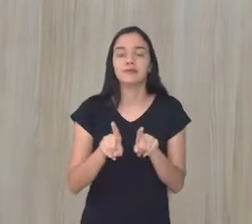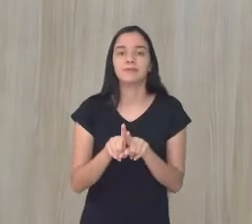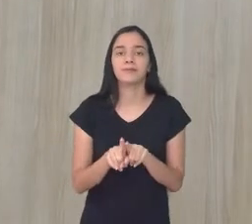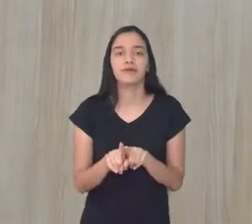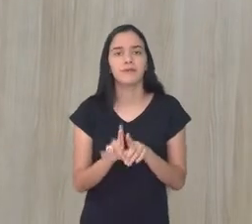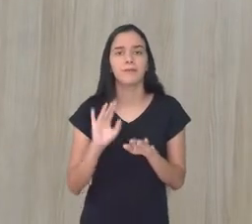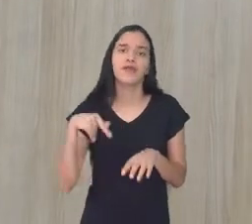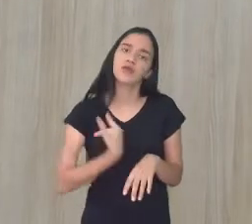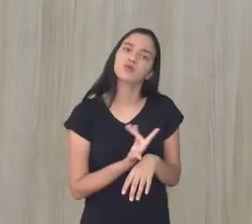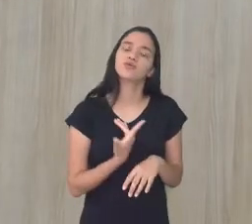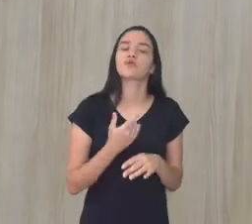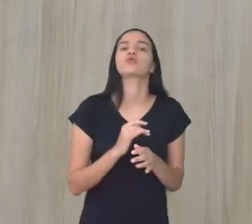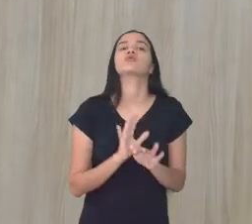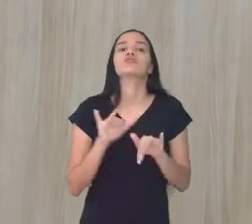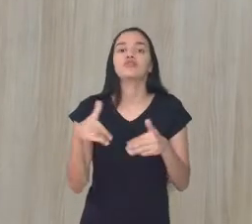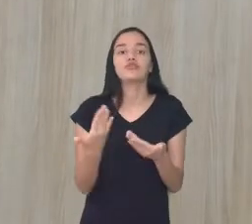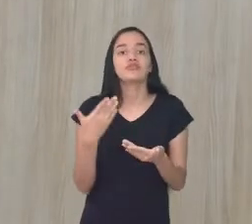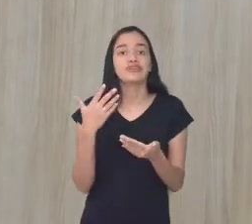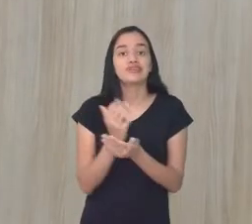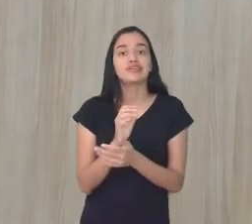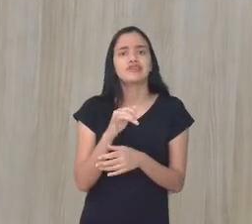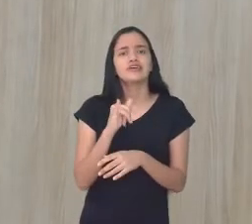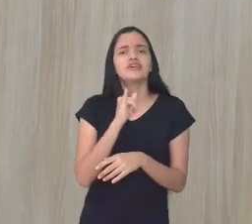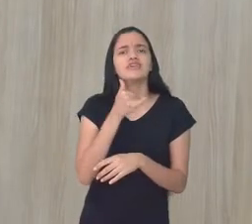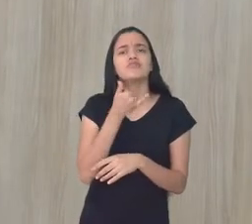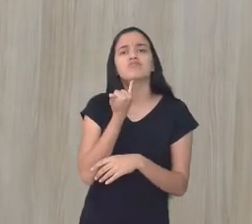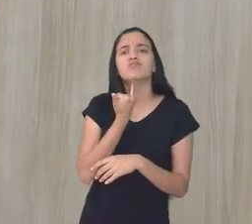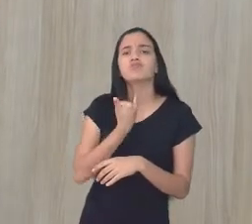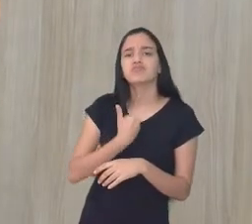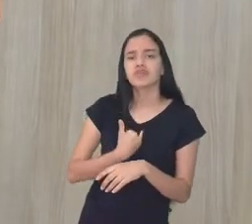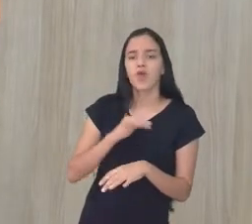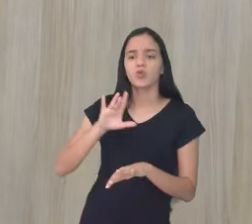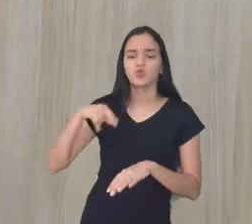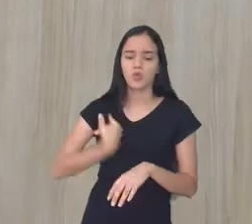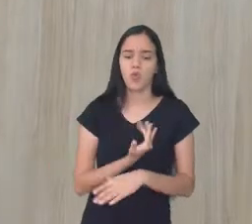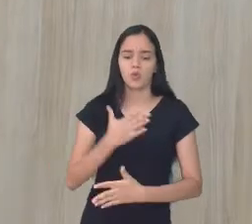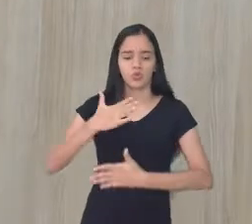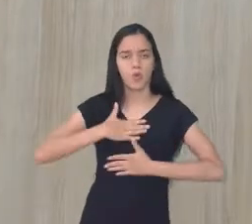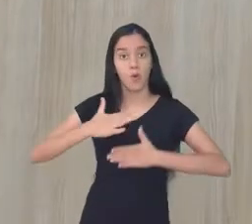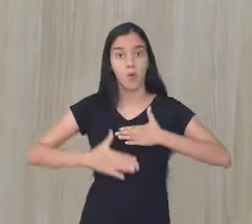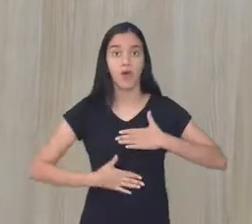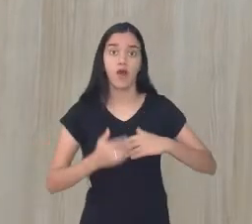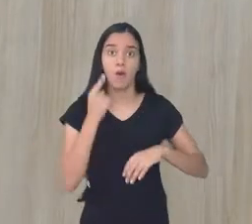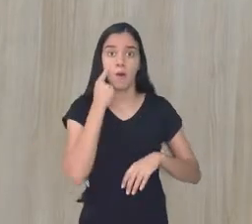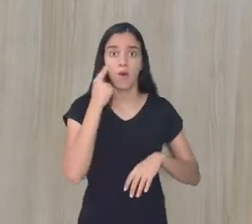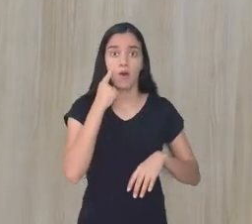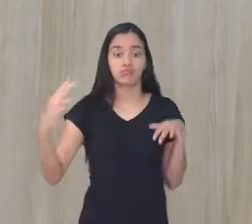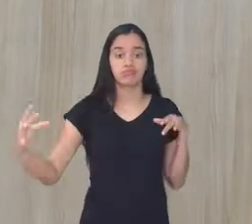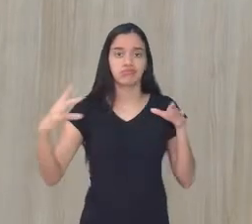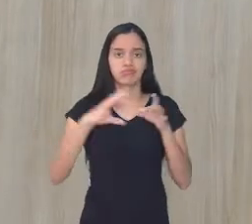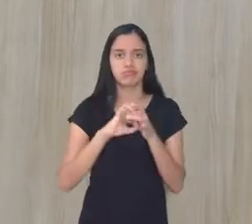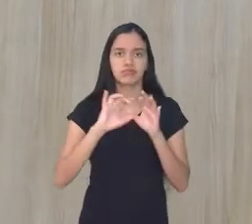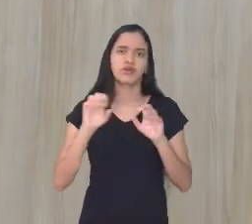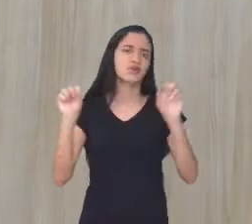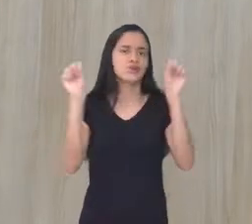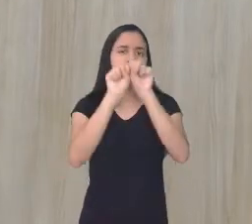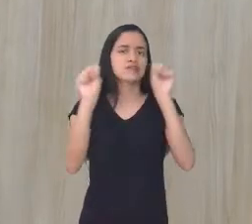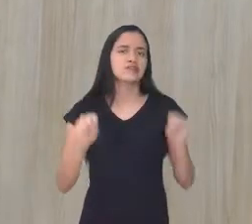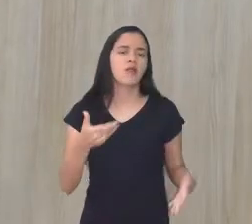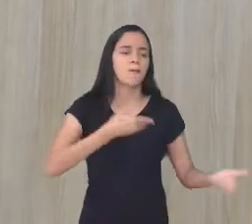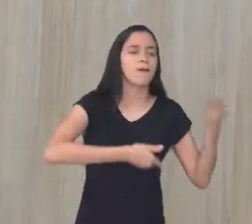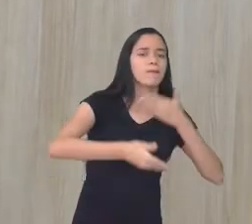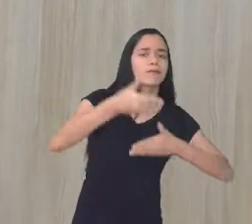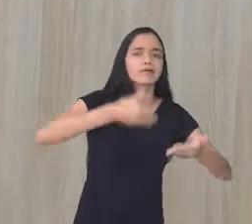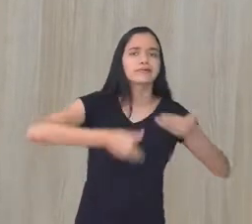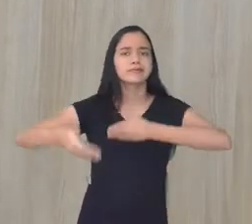interpretar é o nosso sistema nervoso. Não é interessante que o nosso corpo ele está, olha, integrado, um sistema favorecendo